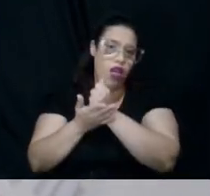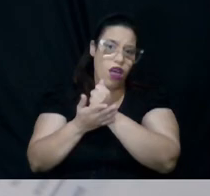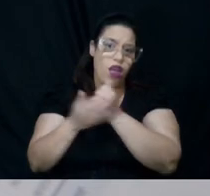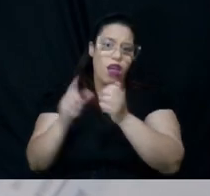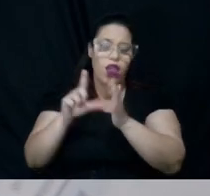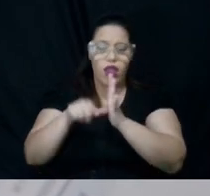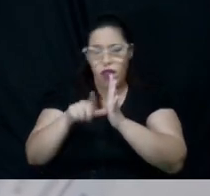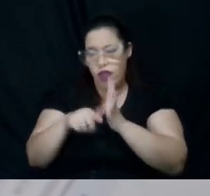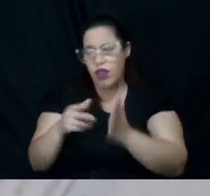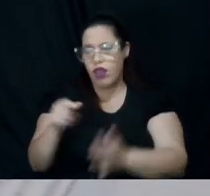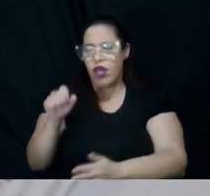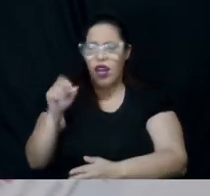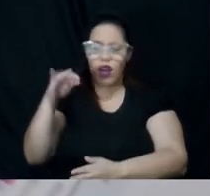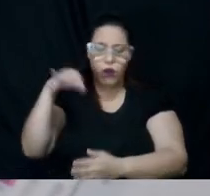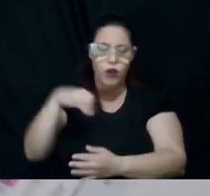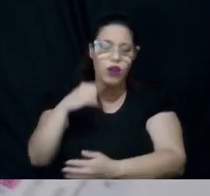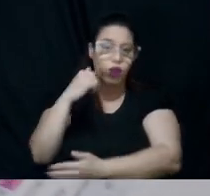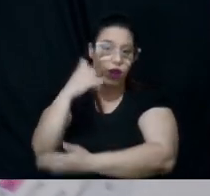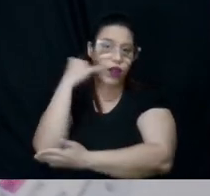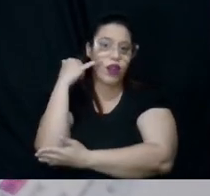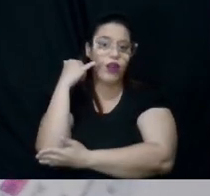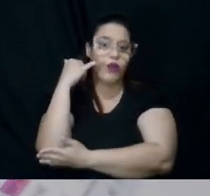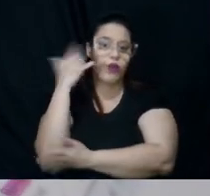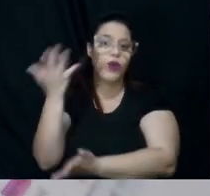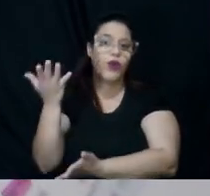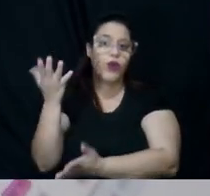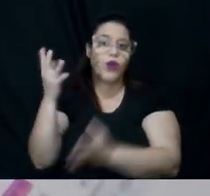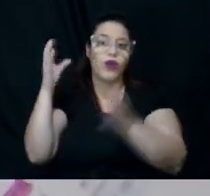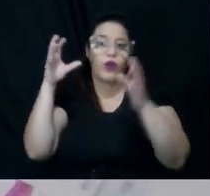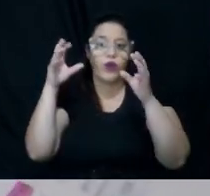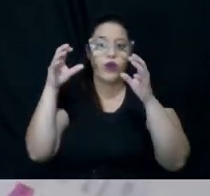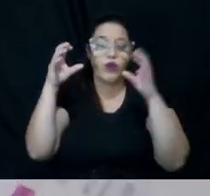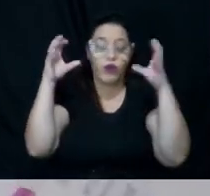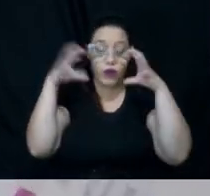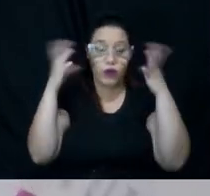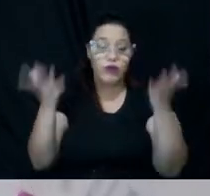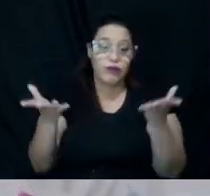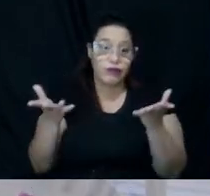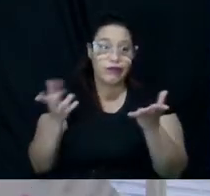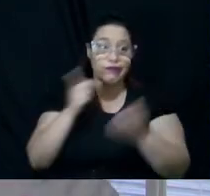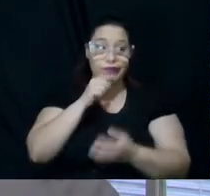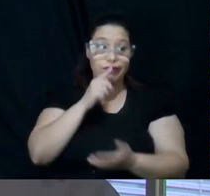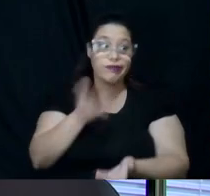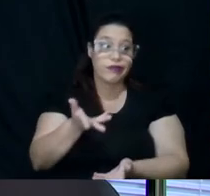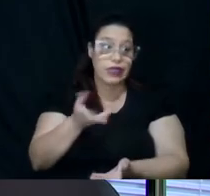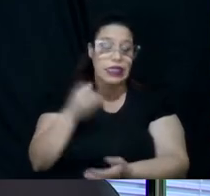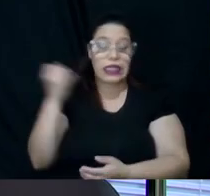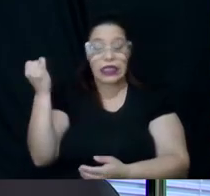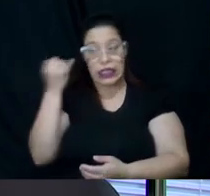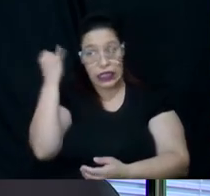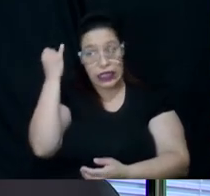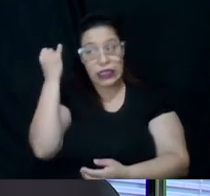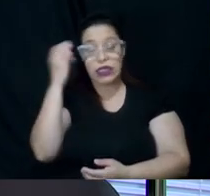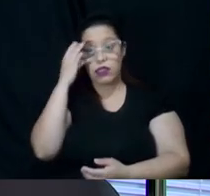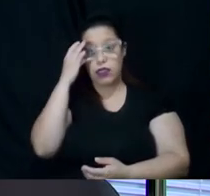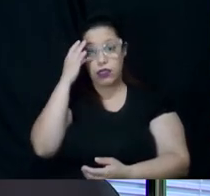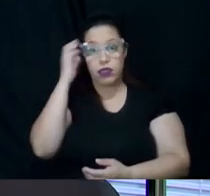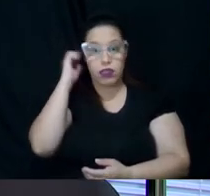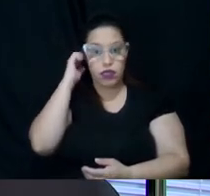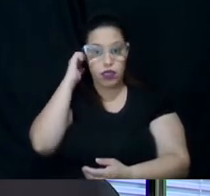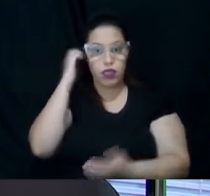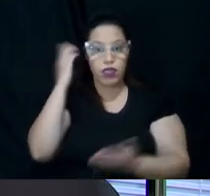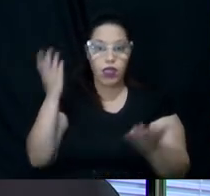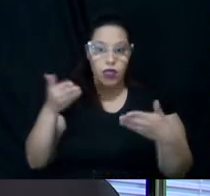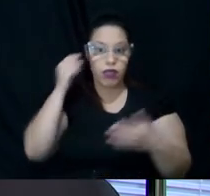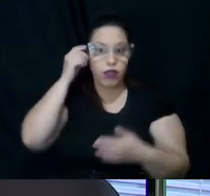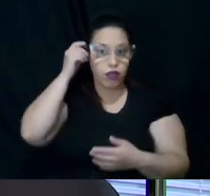luz, telefone, senão você vai ficar sem o seu consumo. Isso é fundamental para a subsistência. Agora, adquirir um